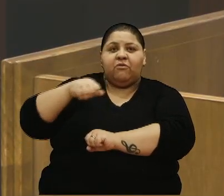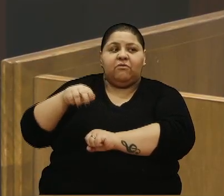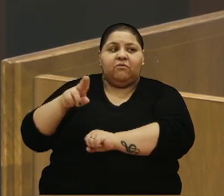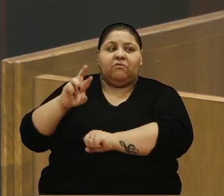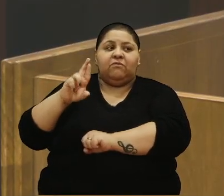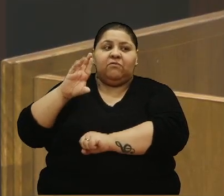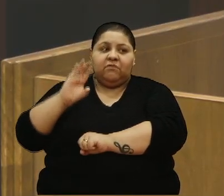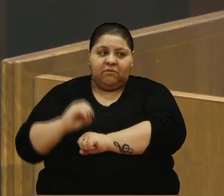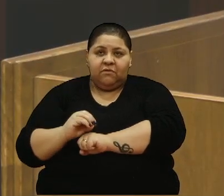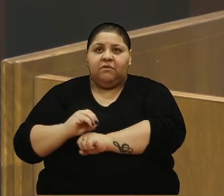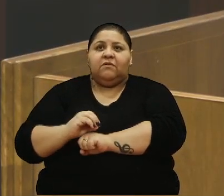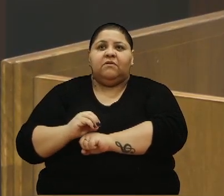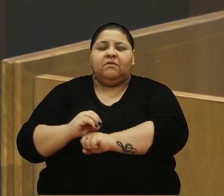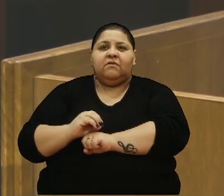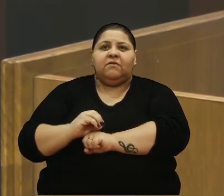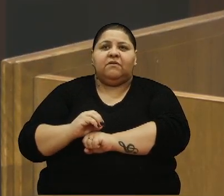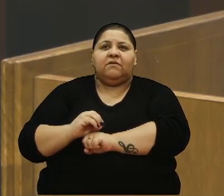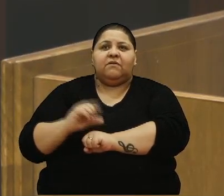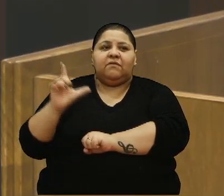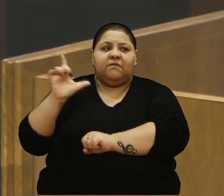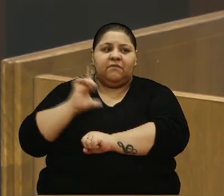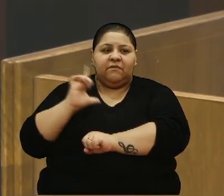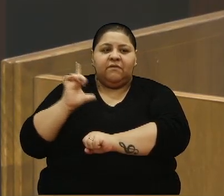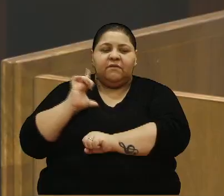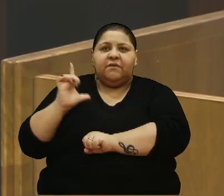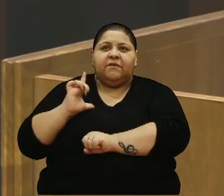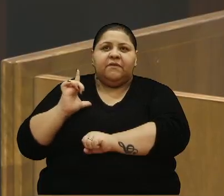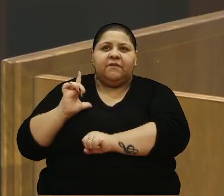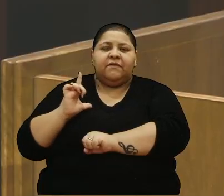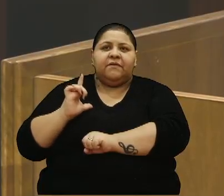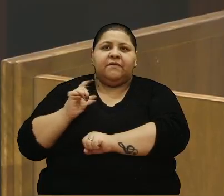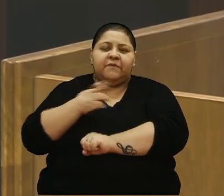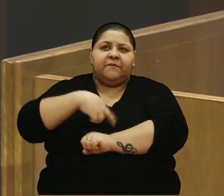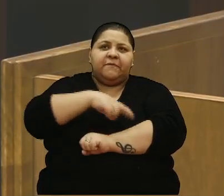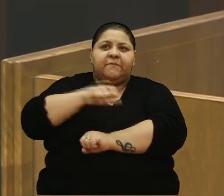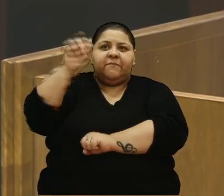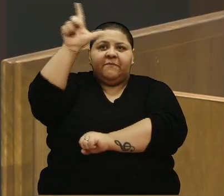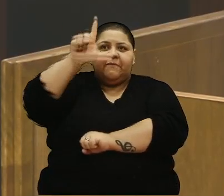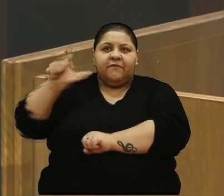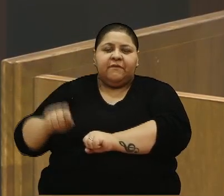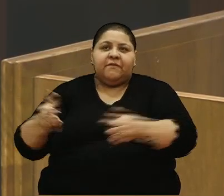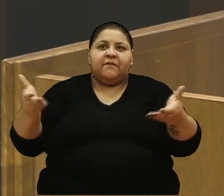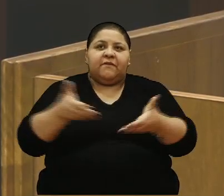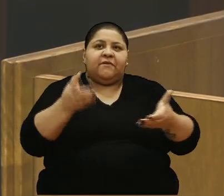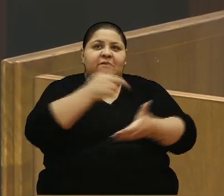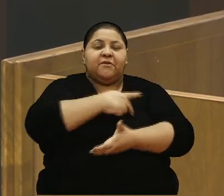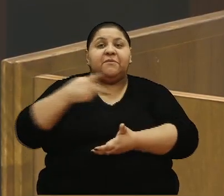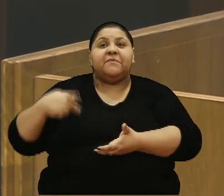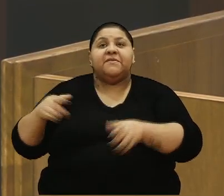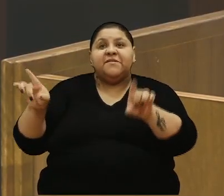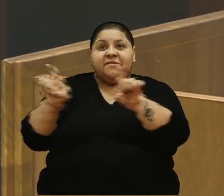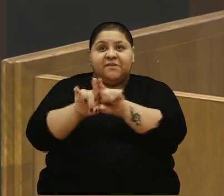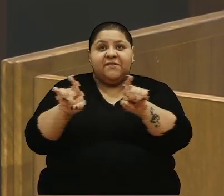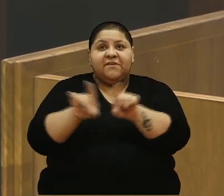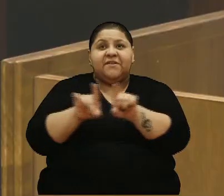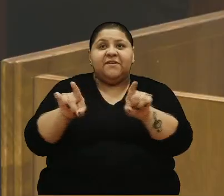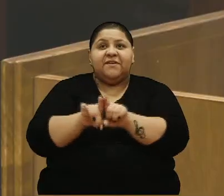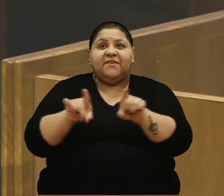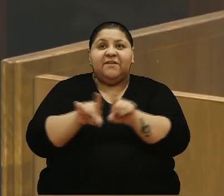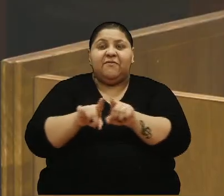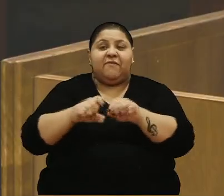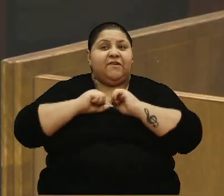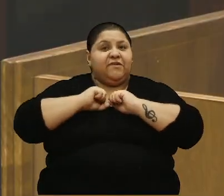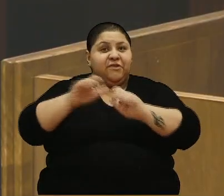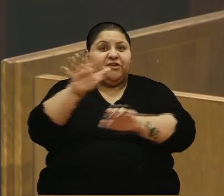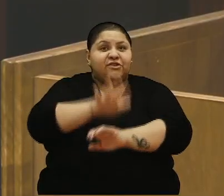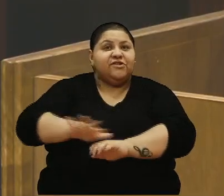Né? Eu estava dizendo agora há pouco, tem muito religião afro aqui nessa Câmara, vamos dar espaço para os pastores também um pouco, porque senão nós vamos monopolizar aqui.